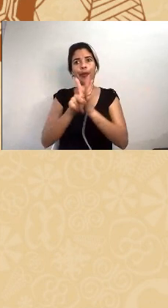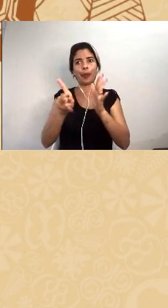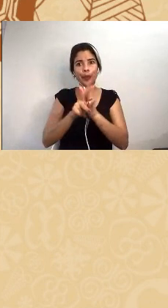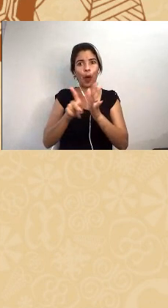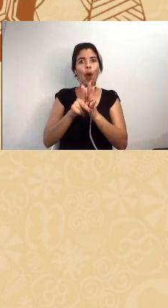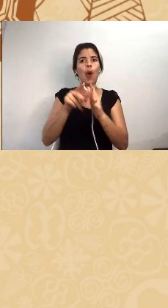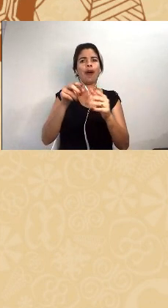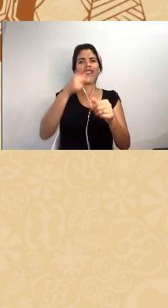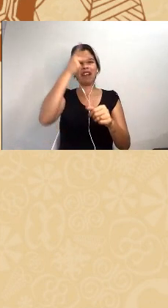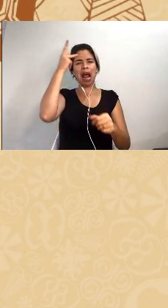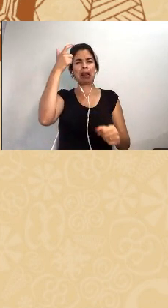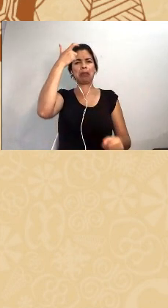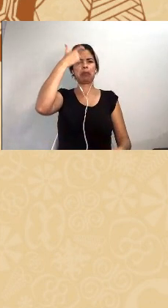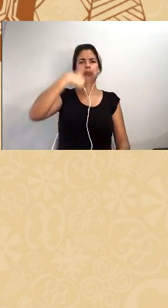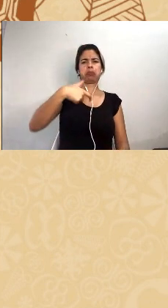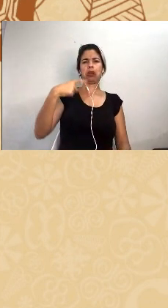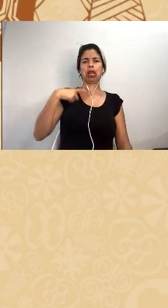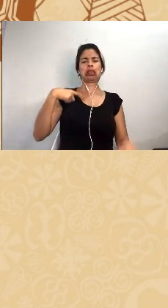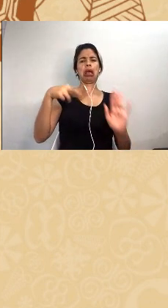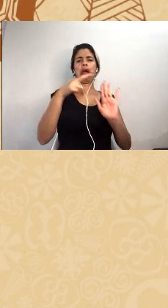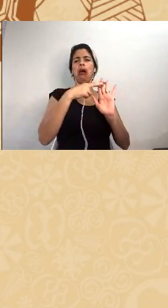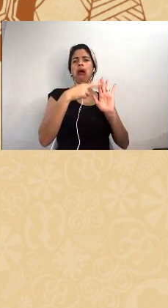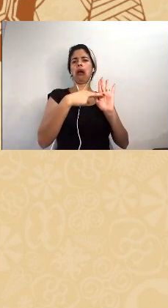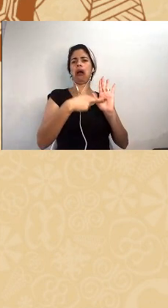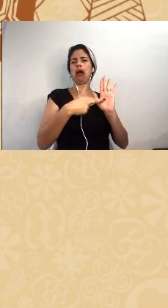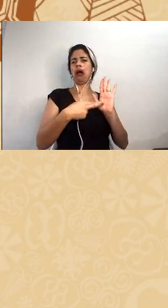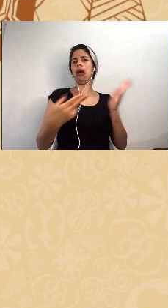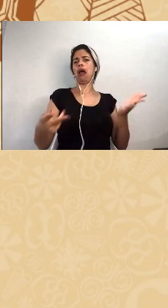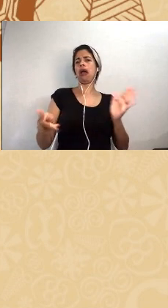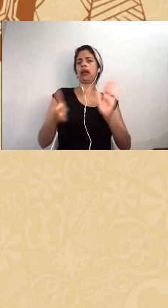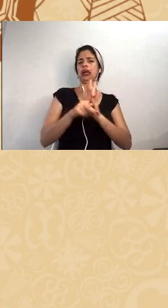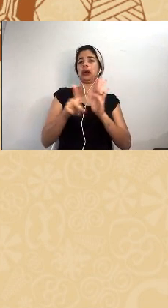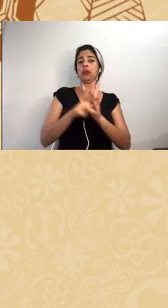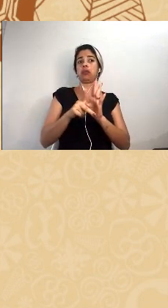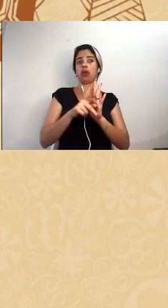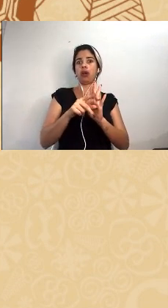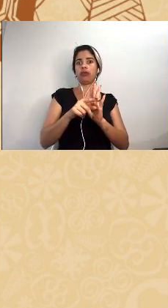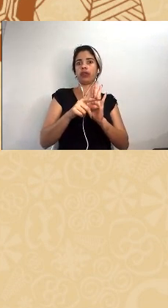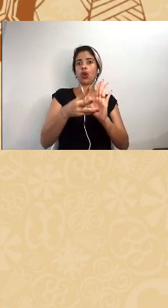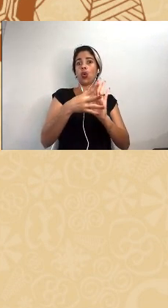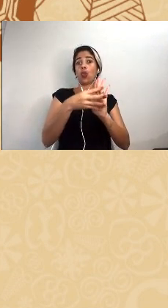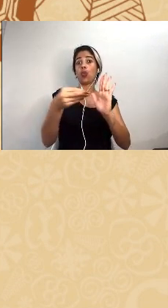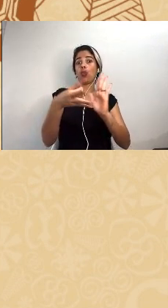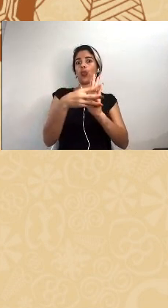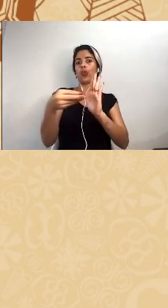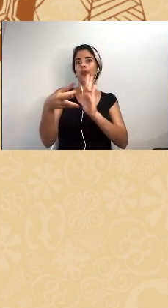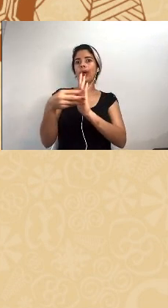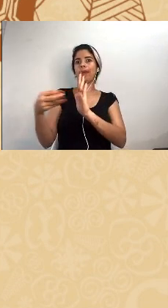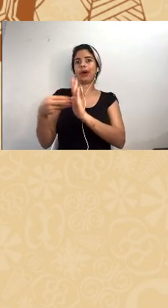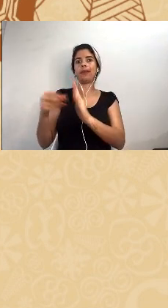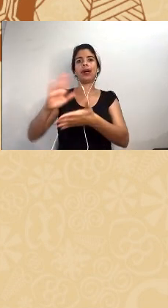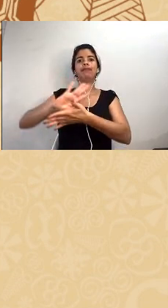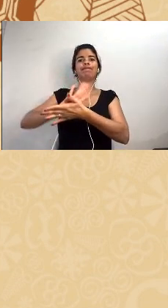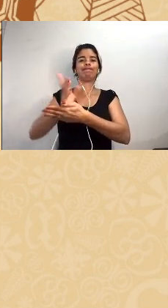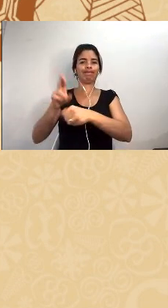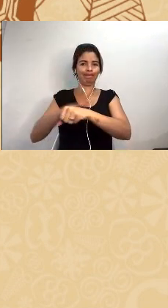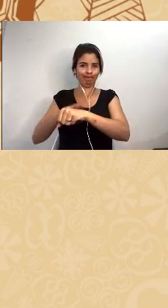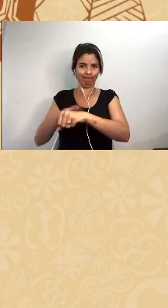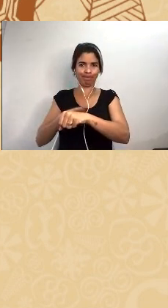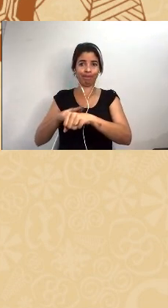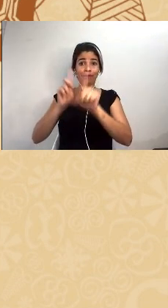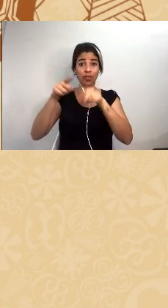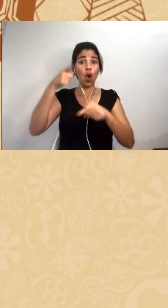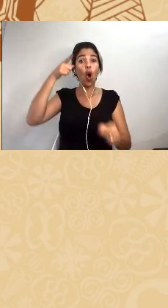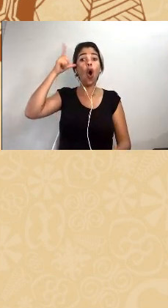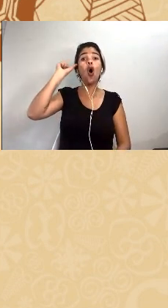sujeitos revestidos de uma norma institucional, né, e que reproduzem uma lógica do racismo. Isso foi ontem,